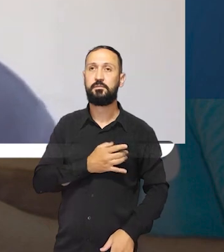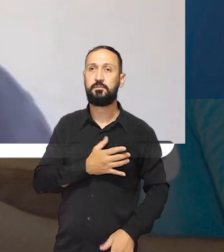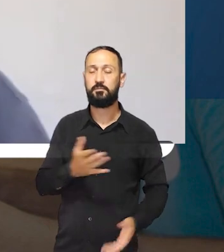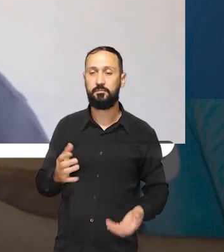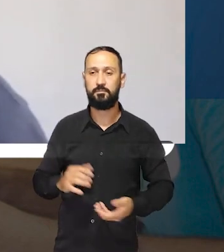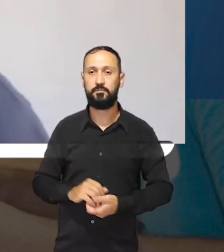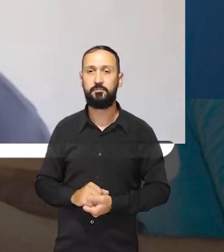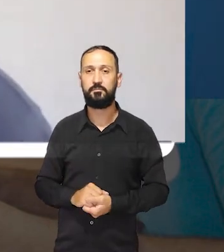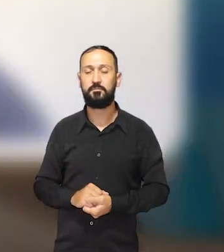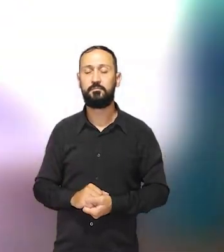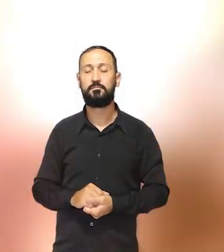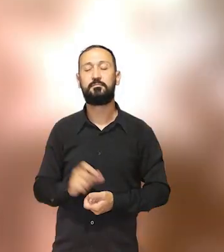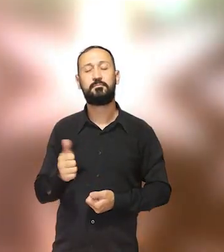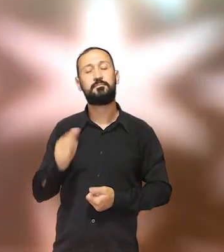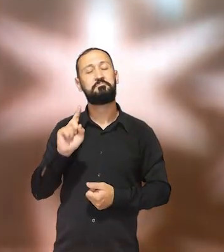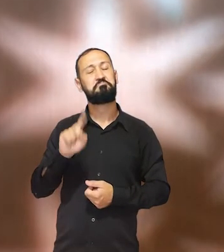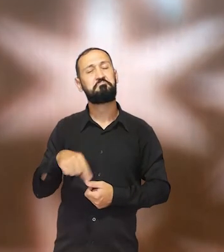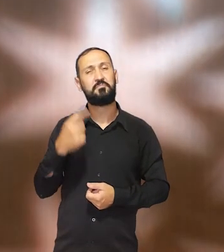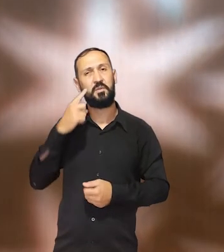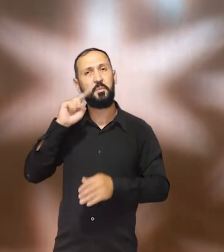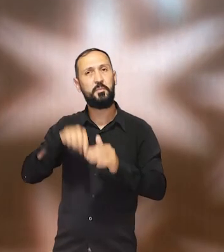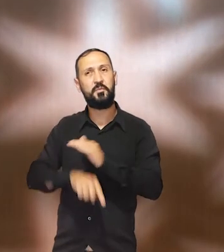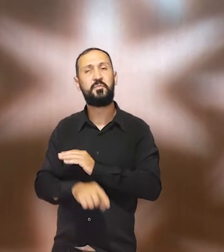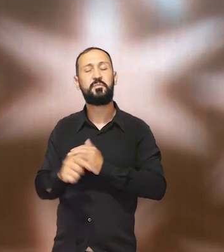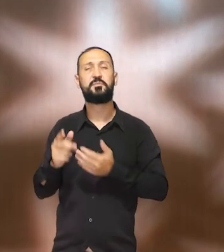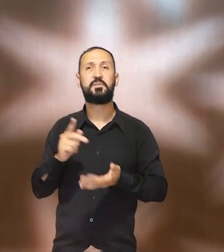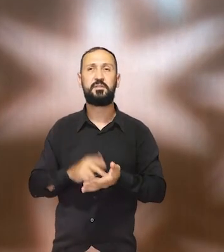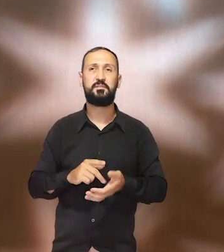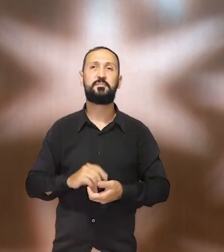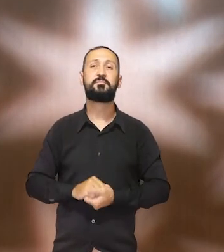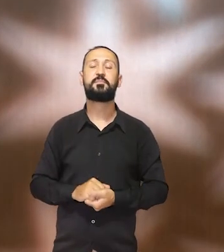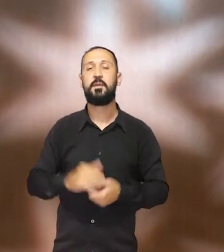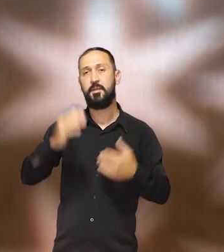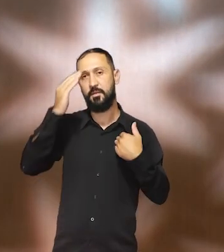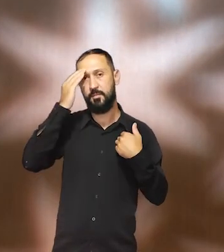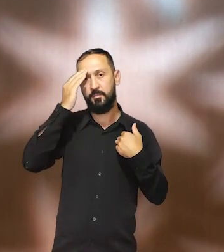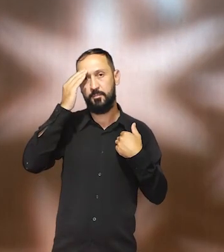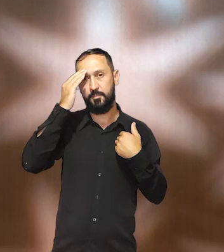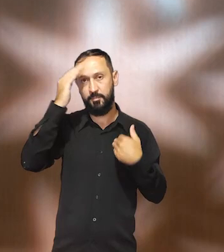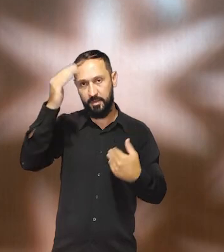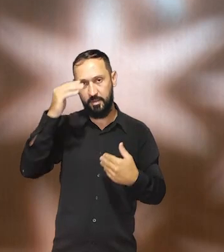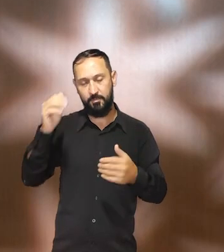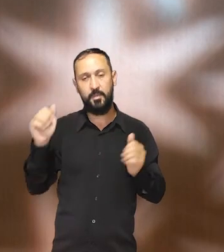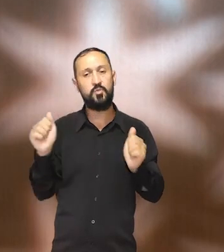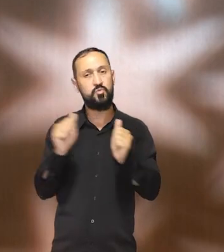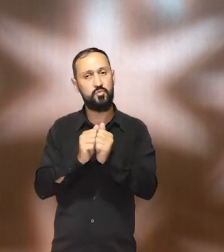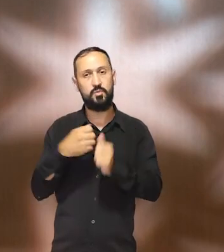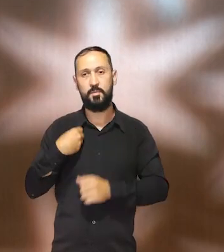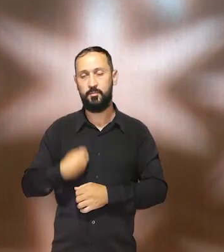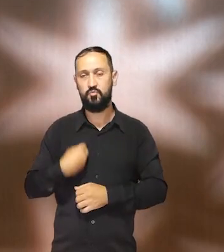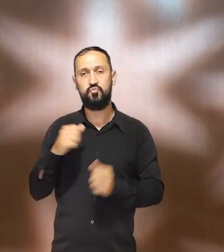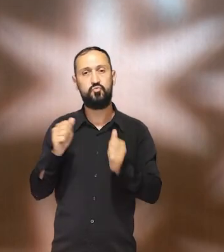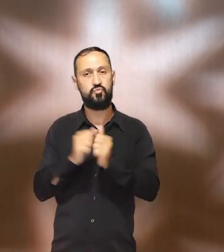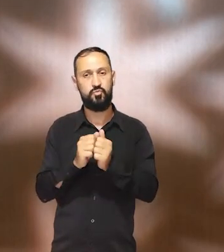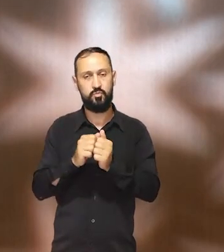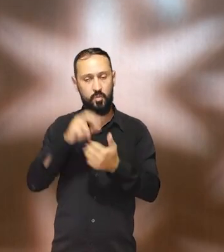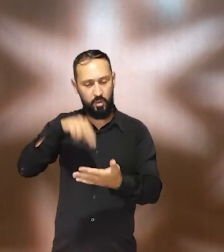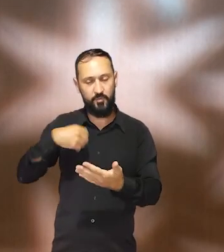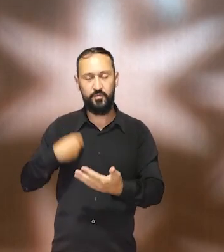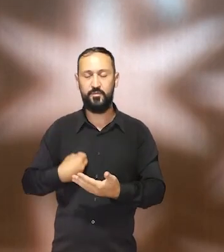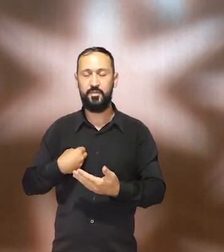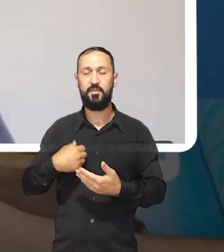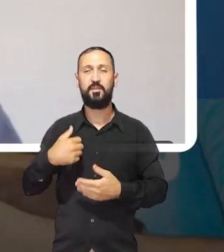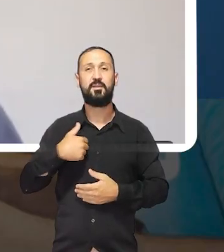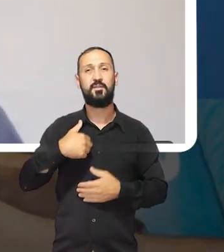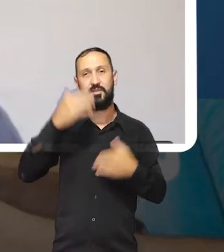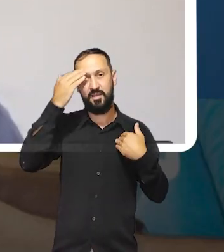pavor dos desvalidos. Nossa, muito profundo, né, Samuel? Muito obrigado, então, pela sua participação aqui no Ler é